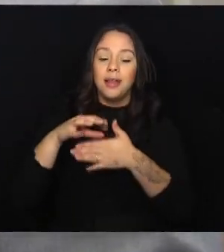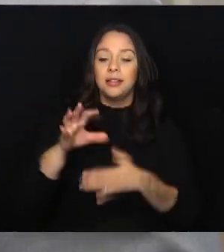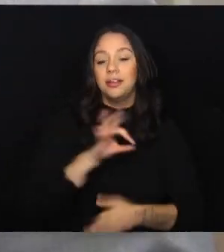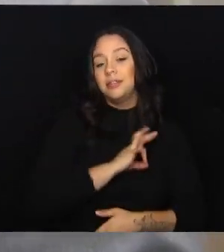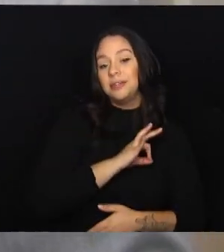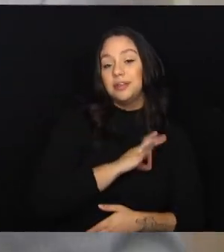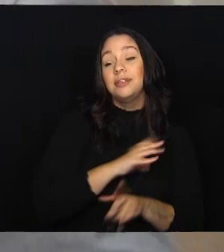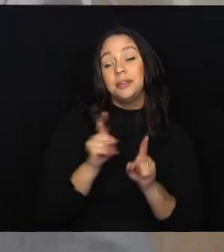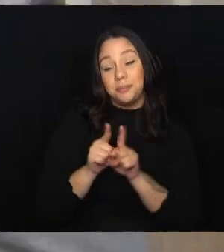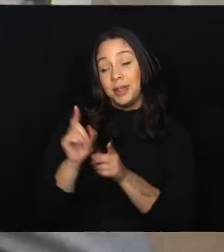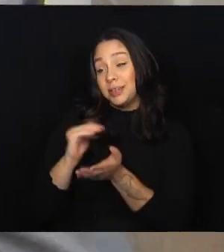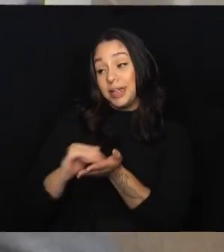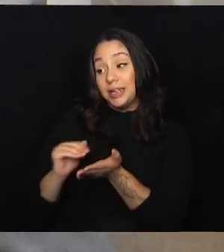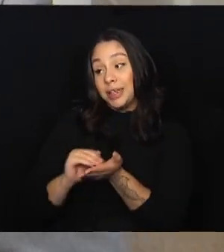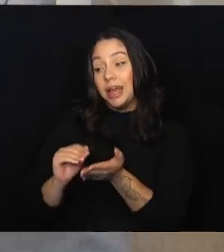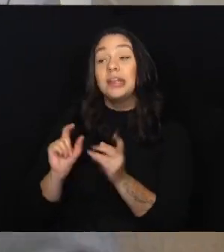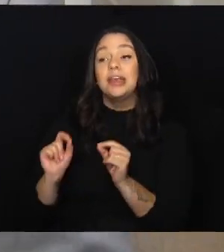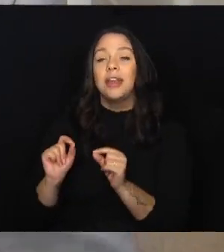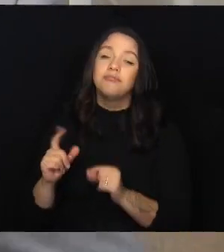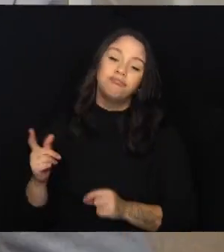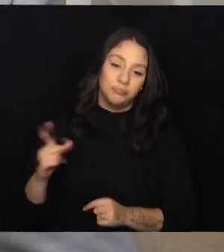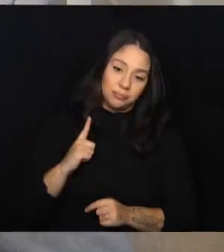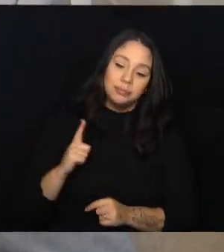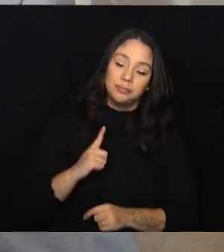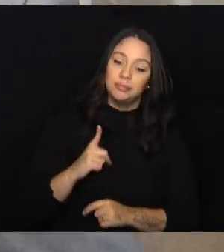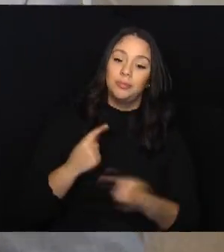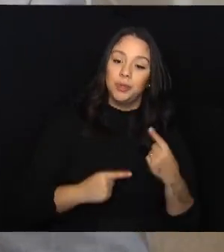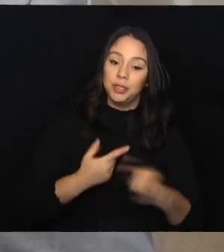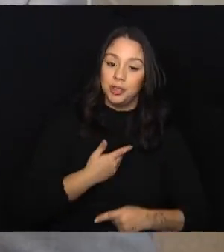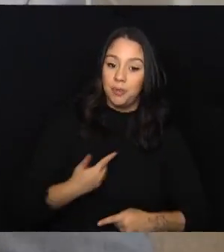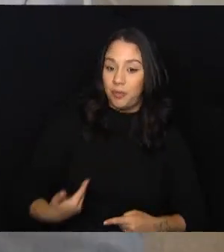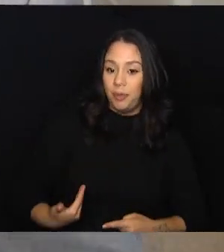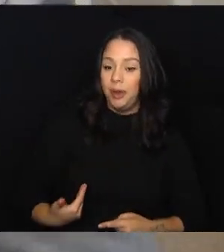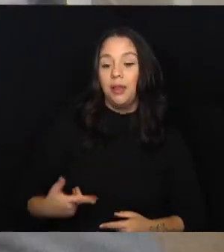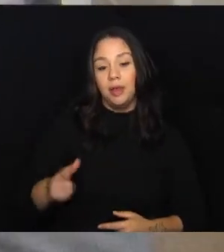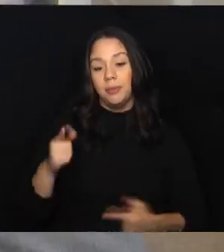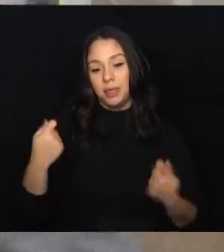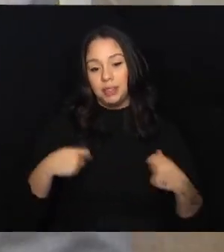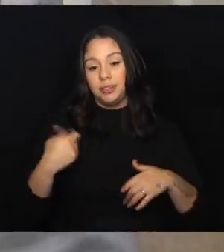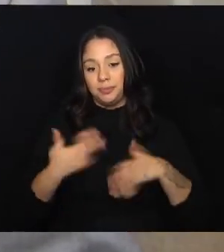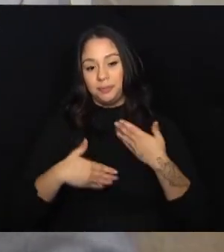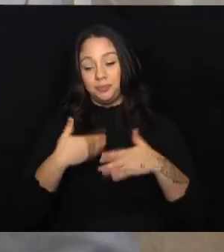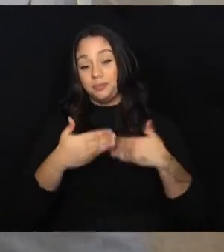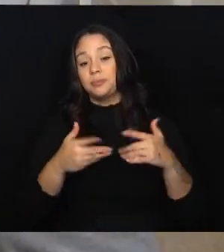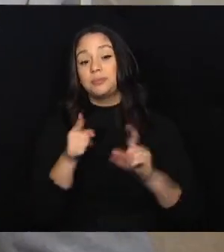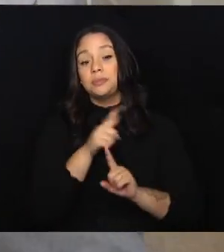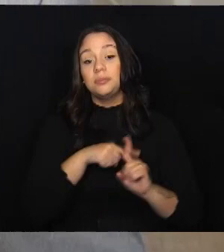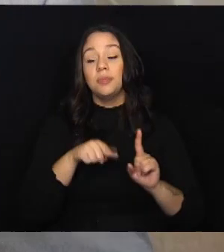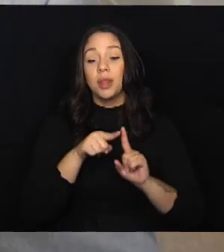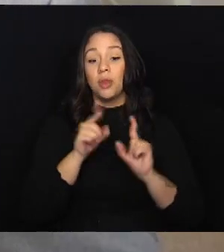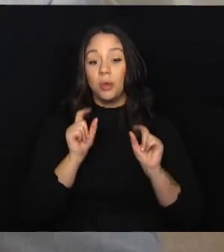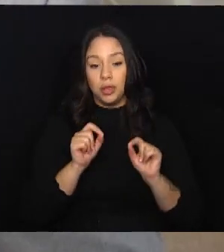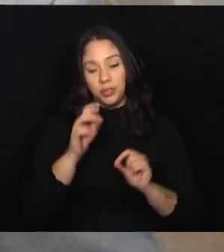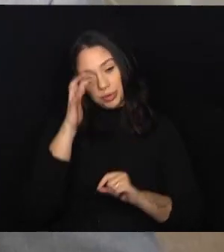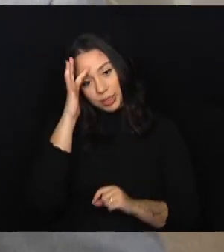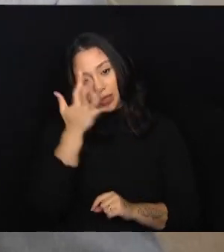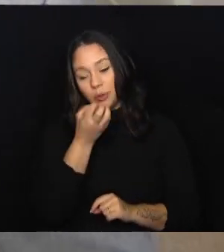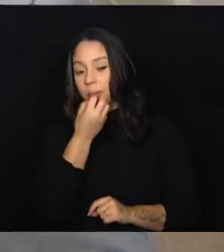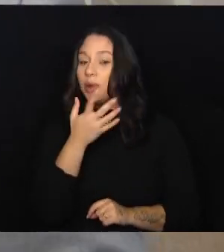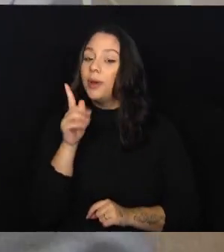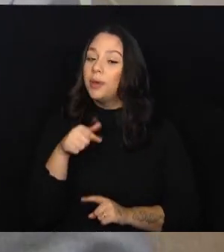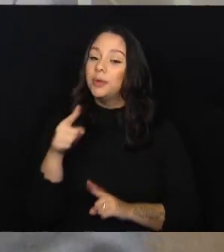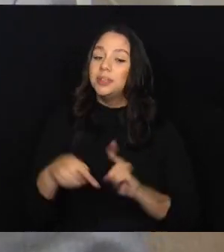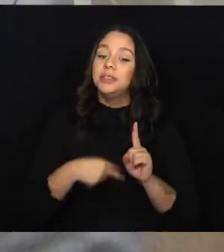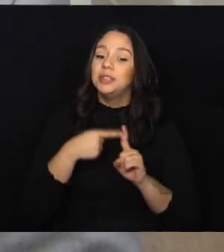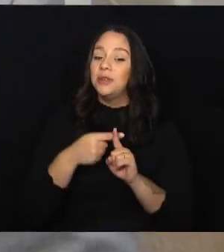comandante da companhia comandando Batalhão até a secretária será uma política e isso vai ser desenvolvido ou até concessionária vai ser desenvolvido justamente